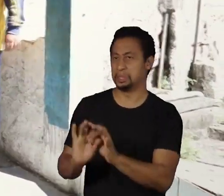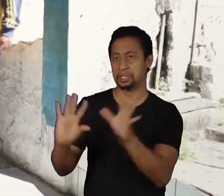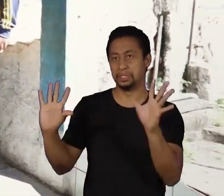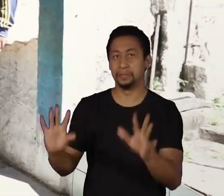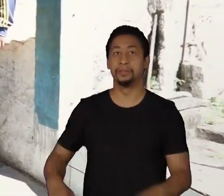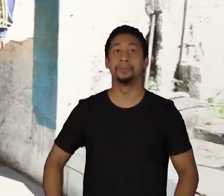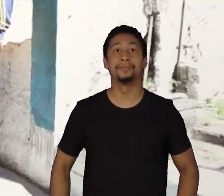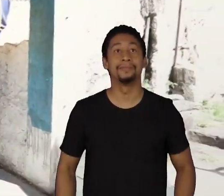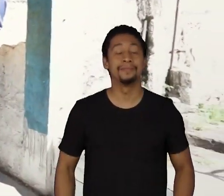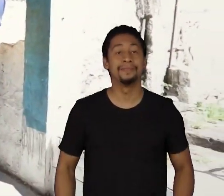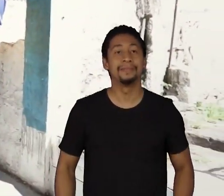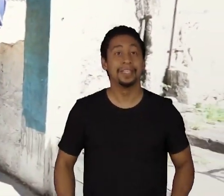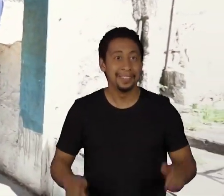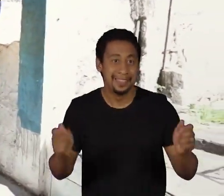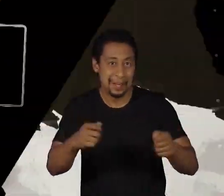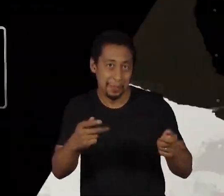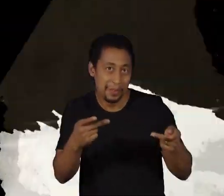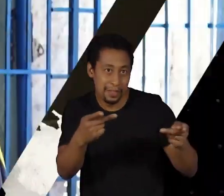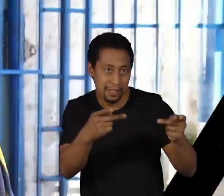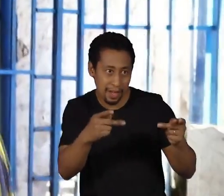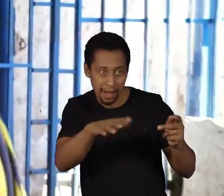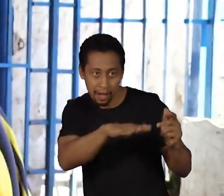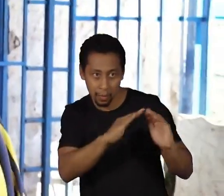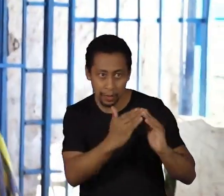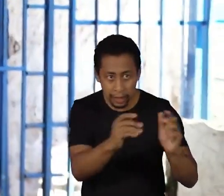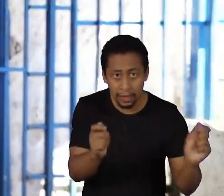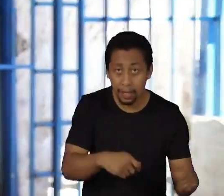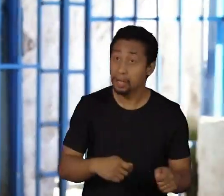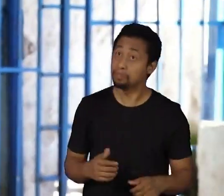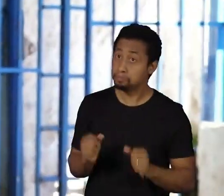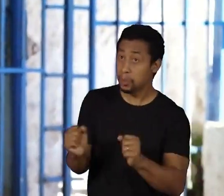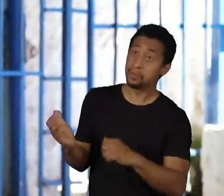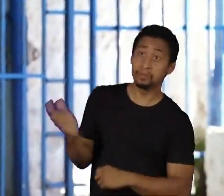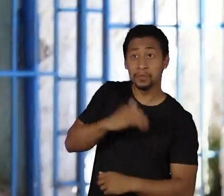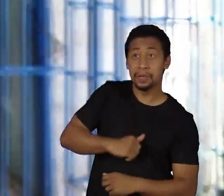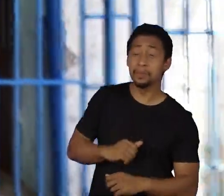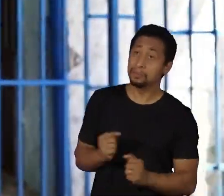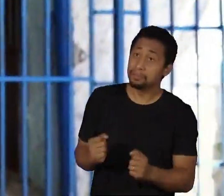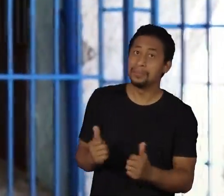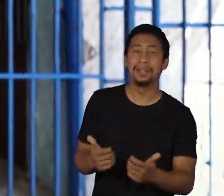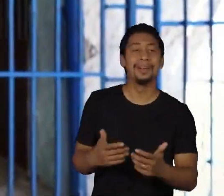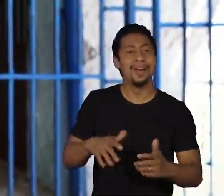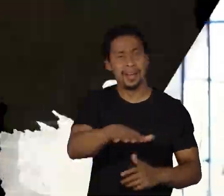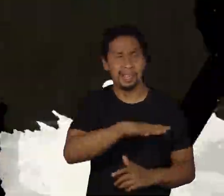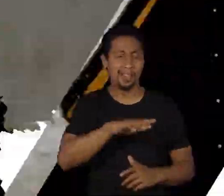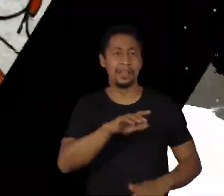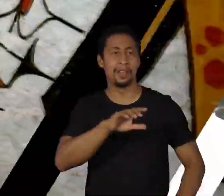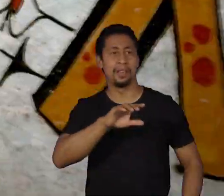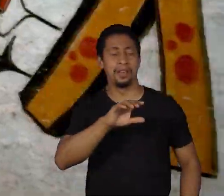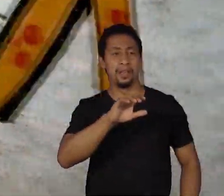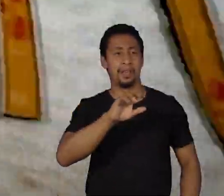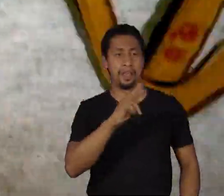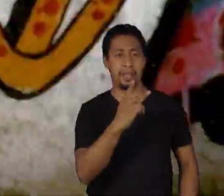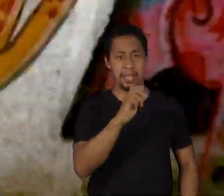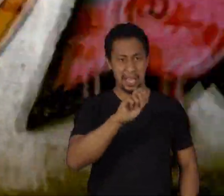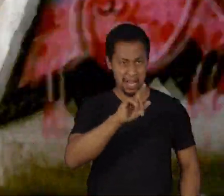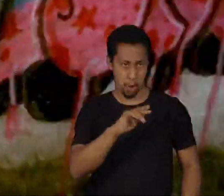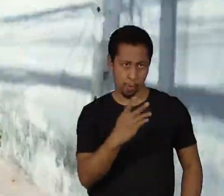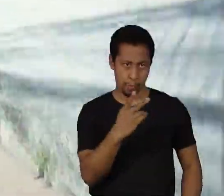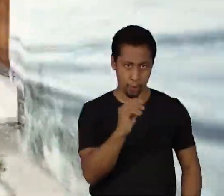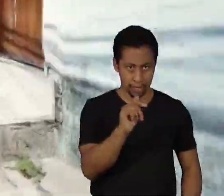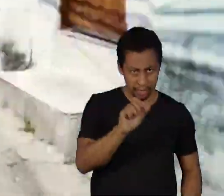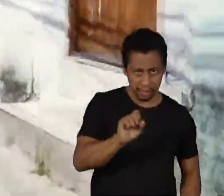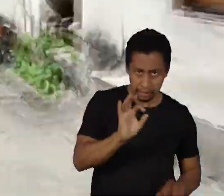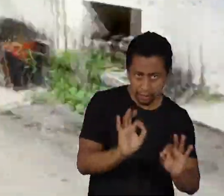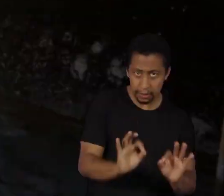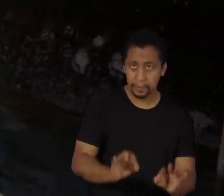Será que a gente consegue dar uma visitadinha na comunidade? Assim, vamos rapidinho? Lá, vamos conhecer a comunidade. Vamos com lá? Certeza, vamos embora. Heliópolis? Heliópolis, Pilhões.